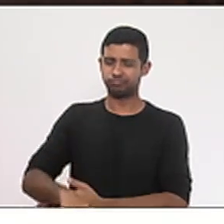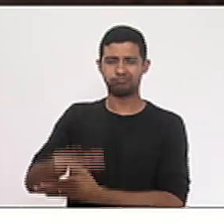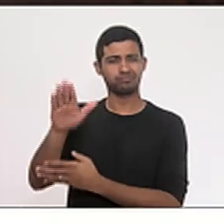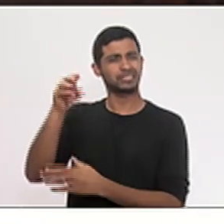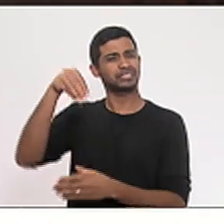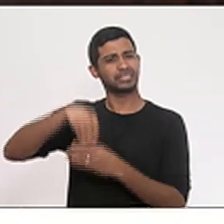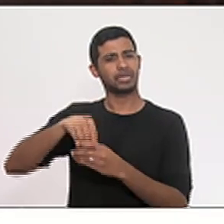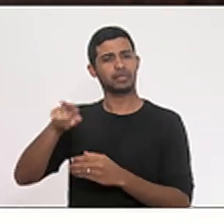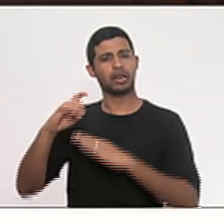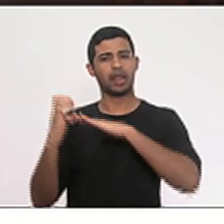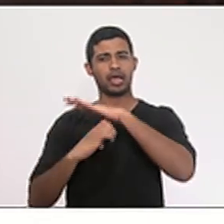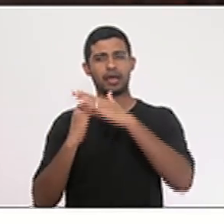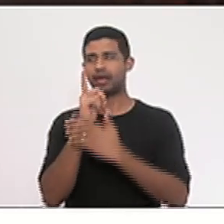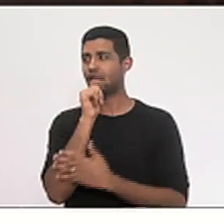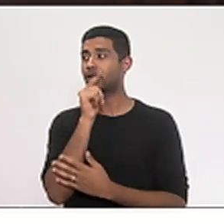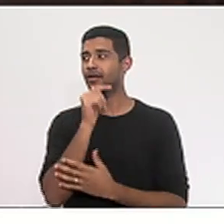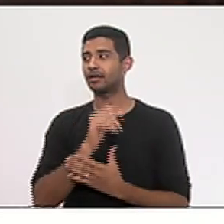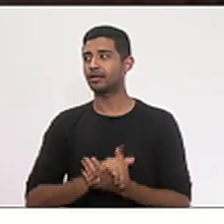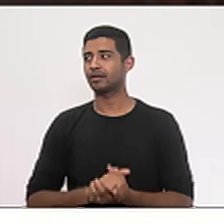da SEDAI,